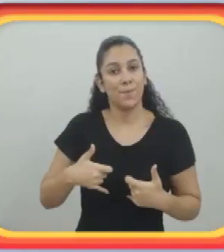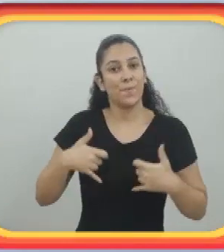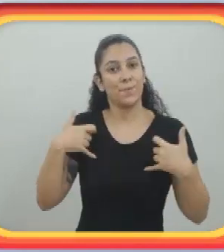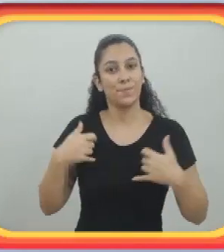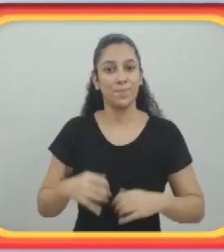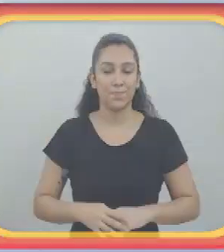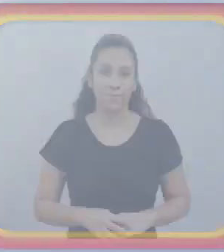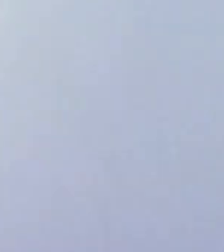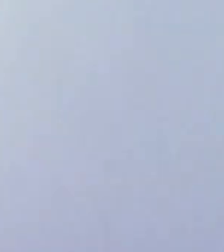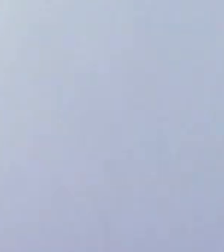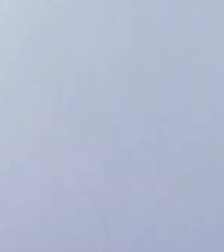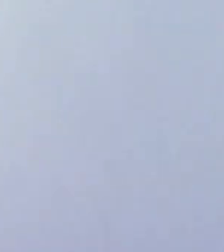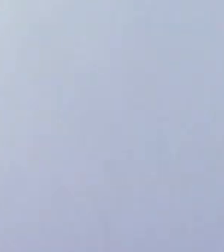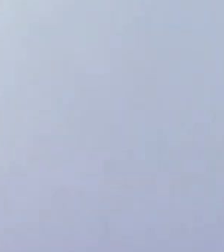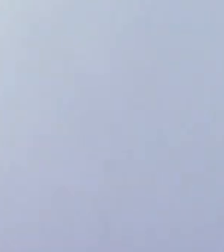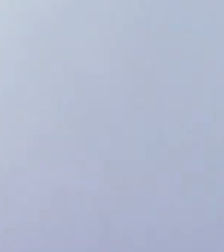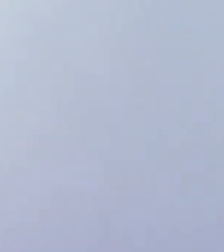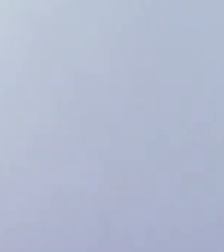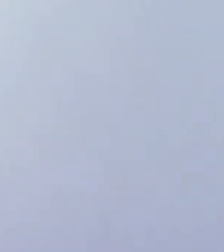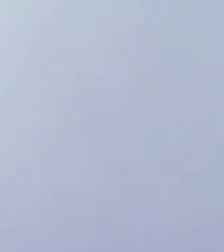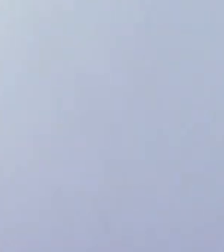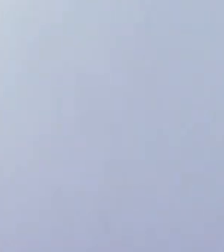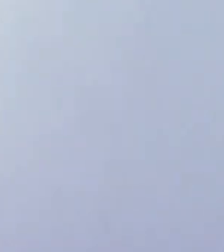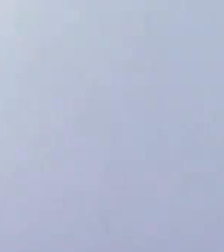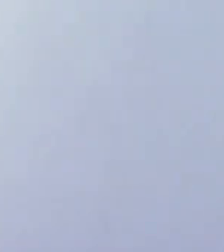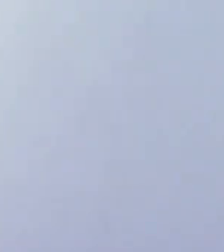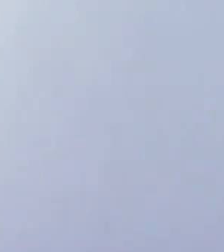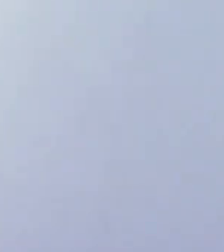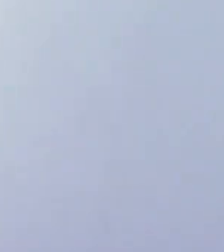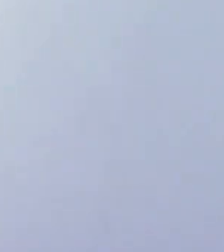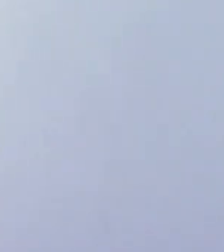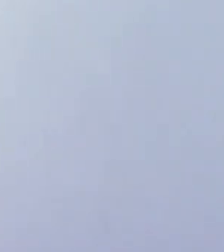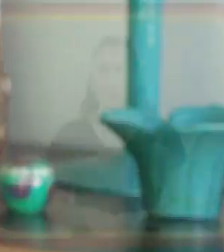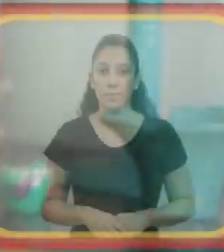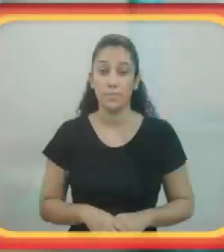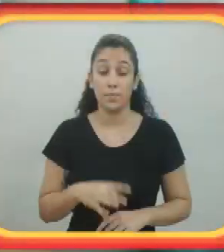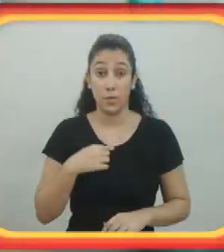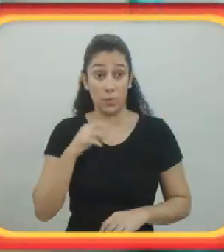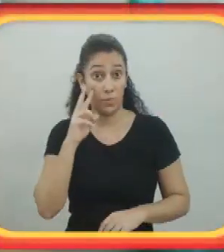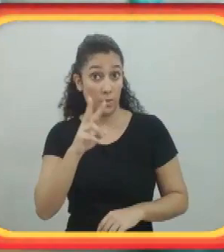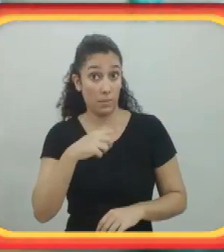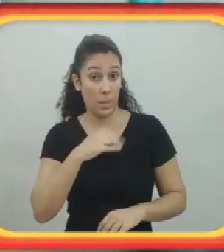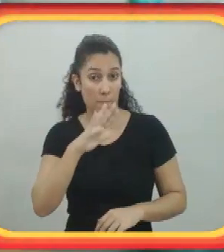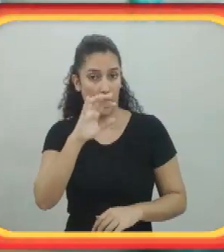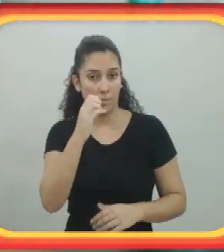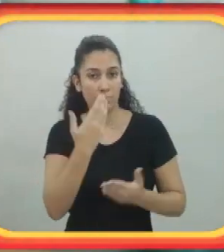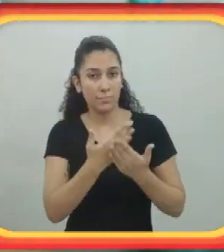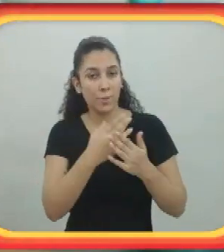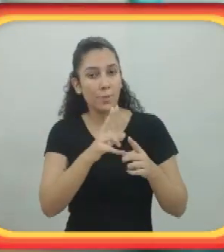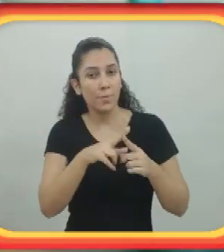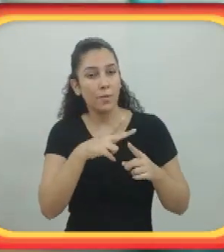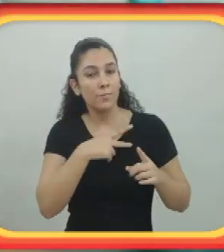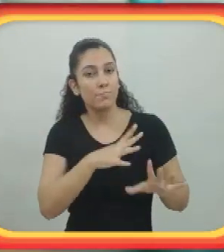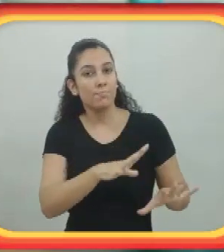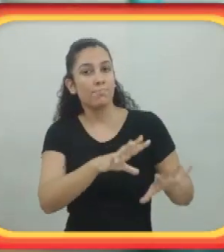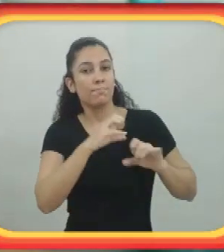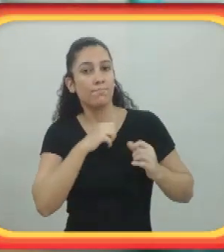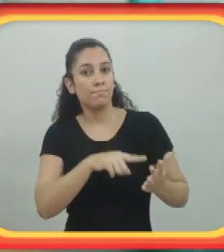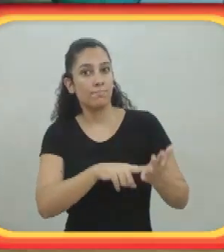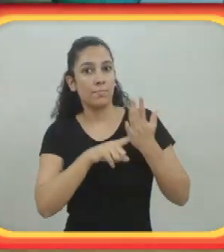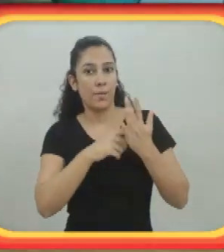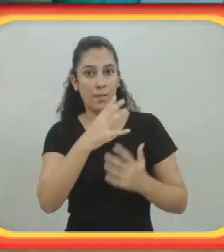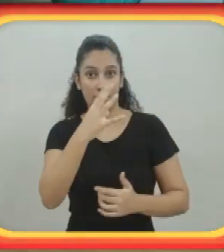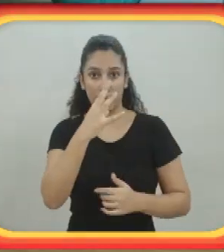humano, né? Para tudo. Então, assim, eu tenho muito orgulho, né? Eu vi minha mãe estudando, né, foi